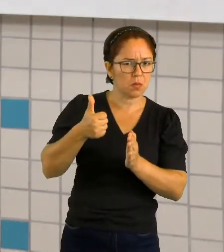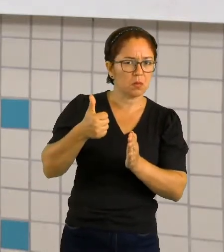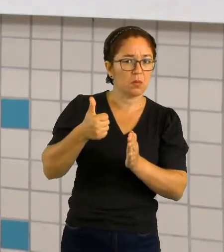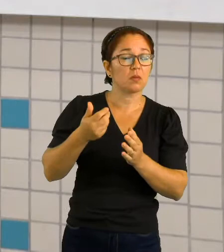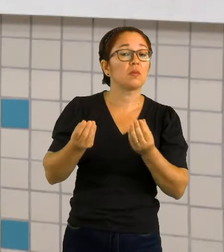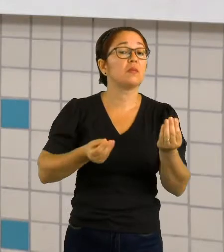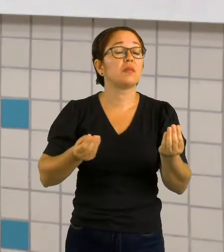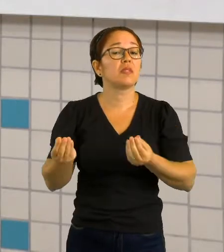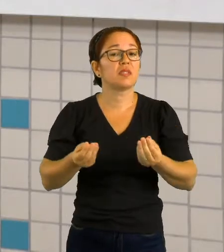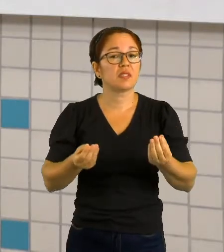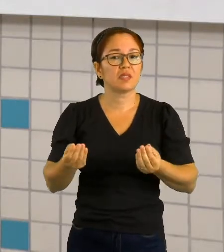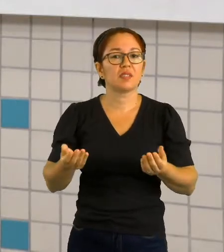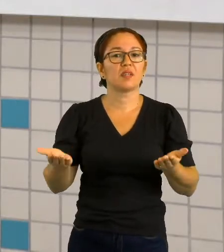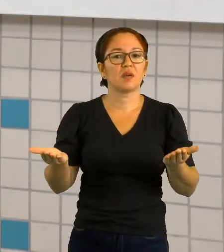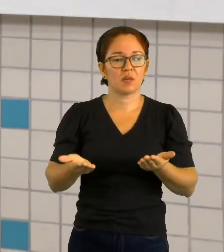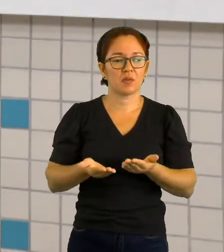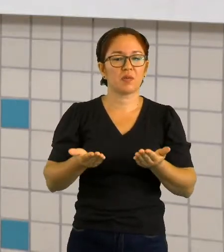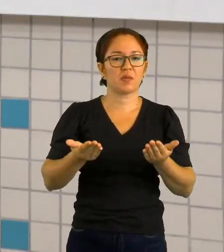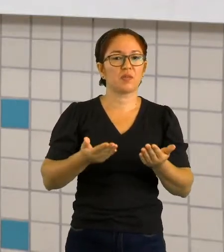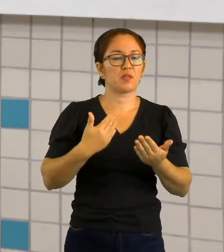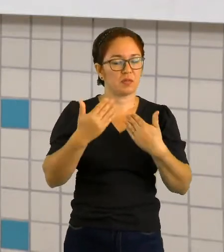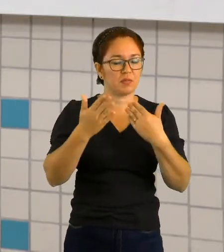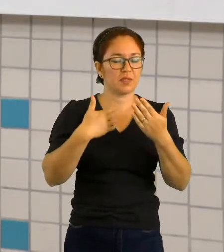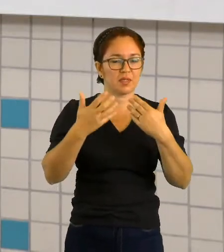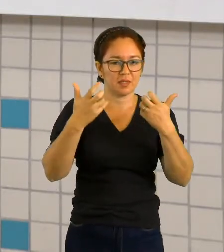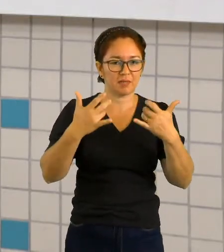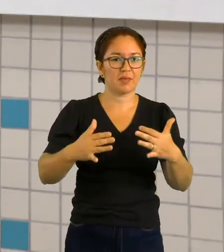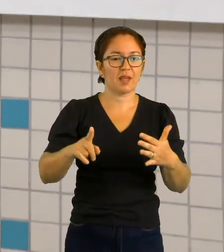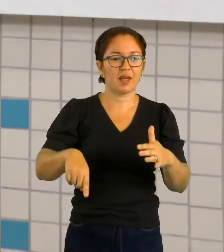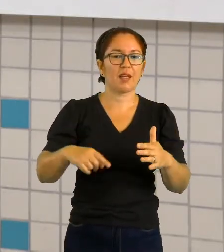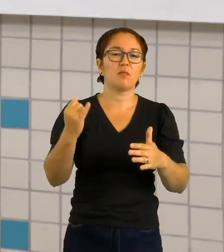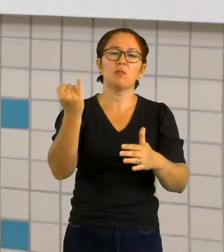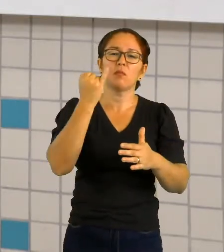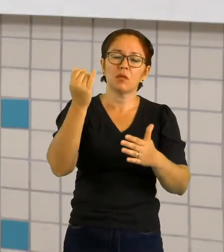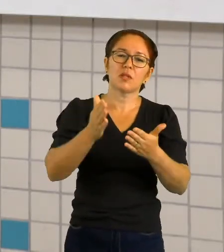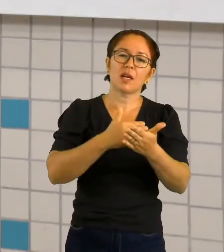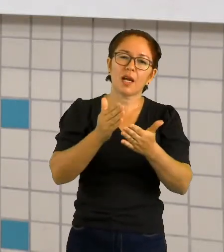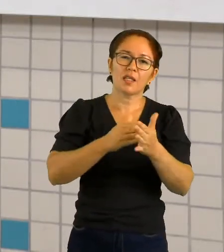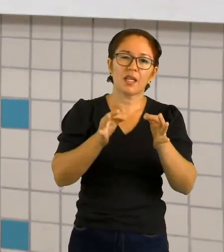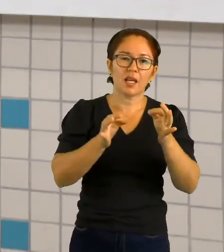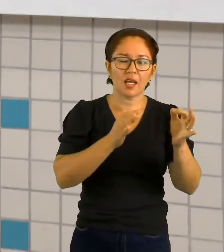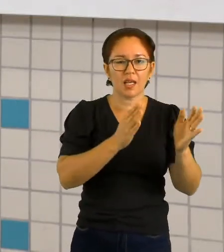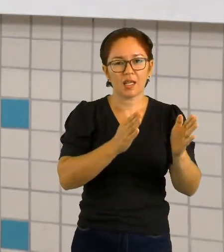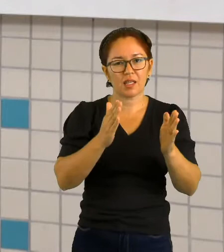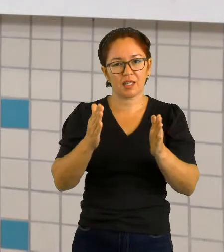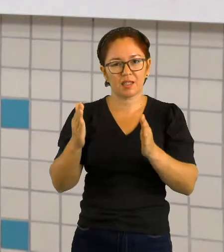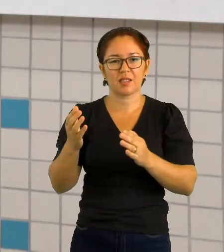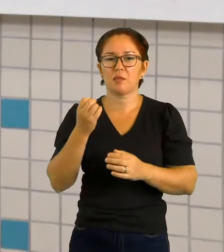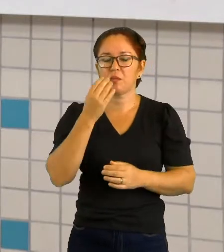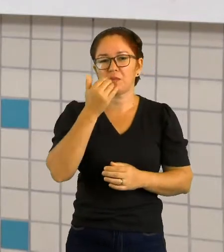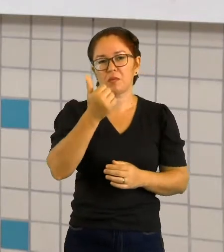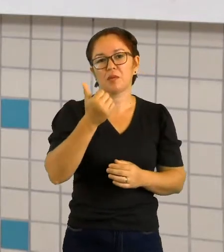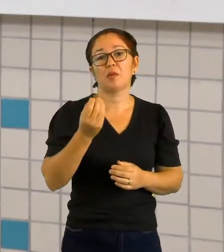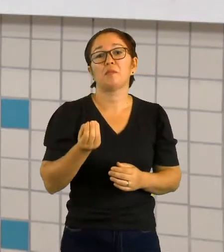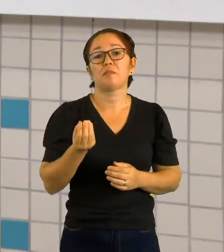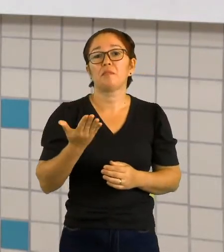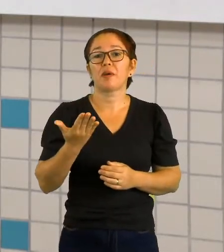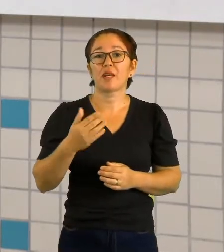falar sobre essa organização do caderno. Para que possamos avançar na leitura e na